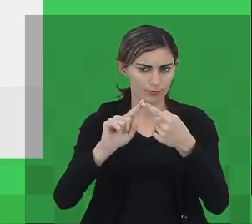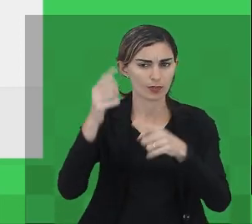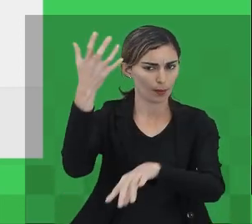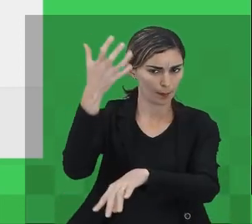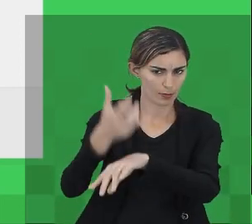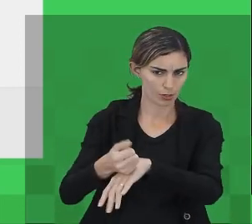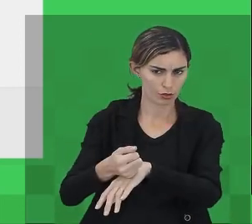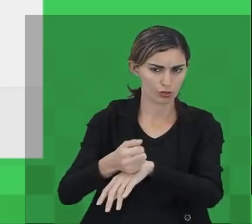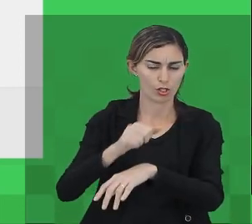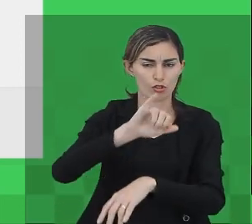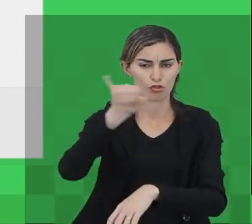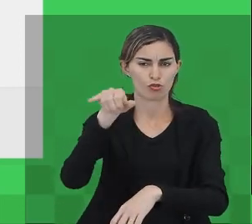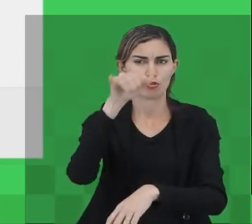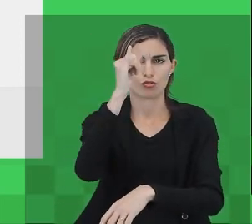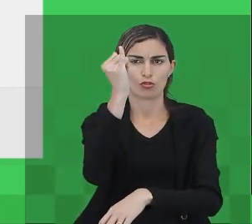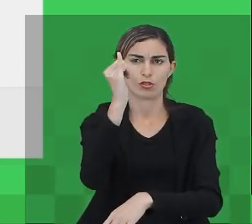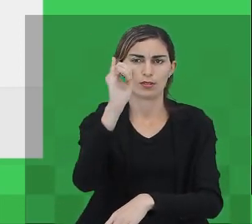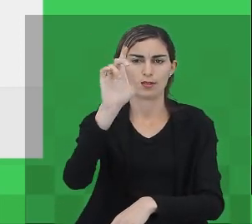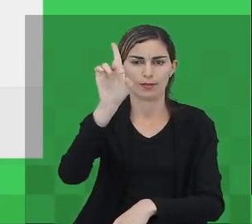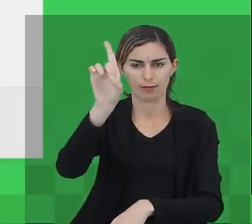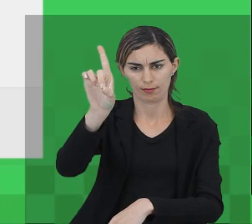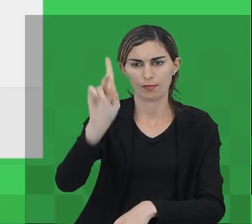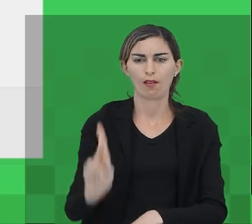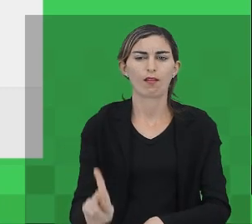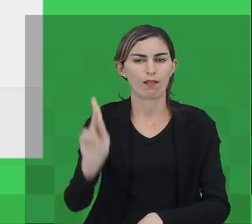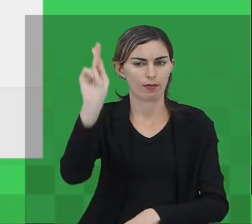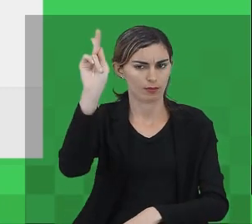A primeira coisa que vamos fazer é baixar o JDK.